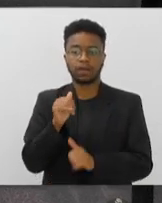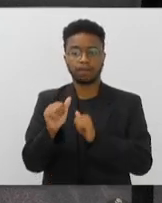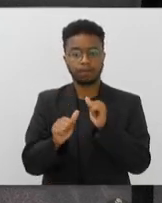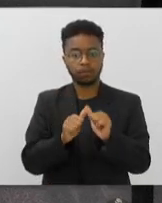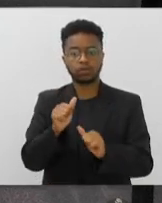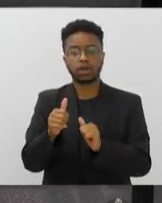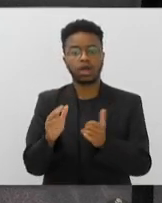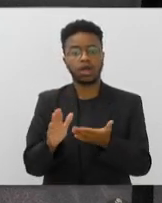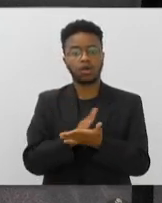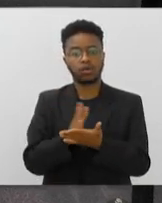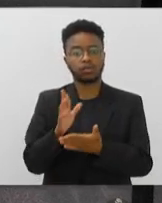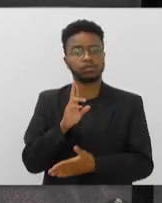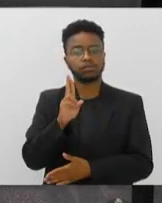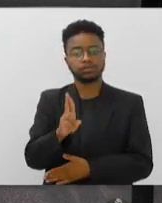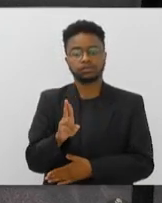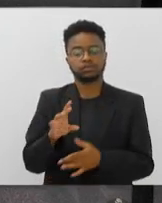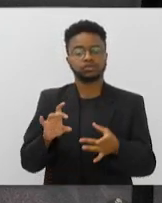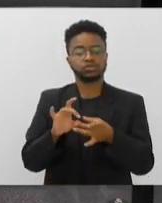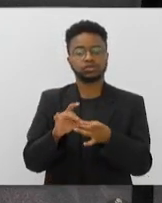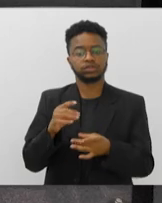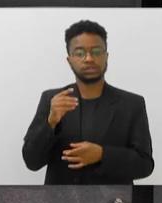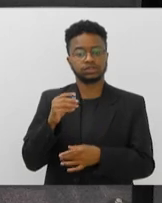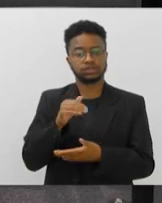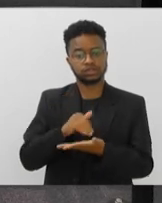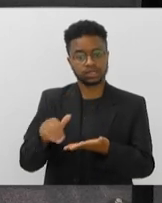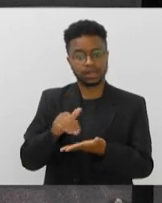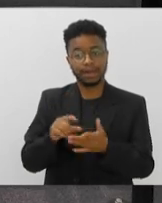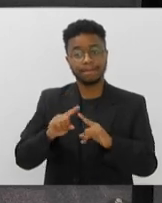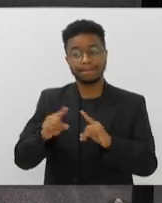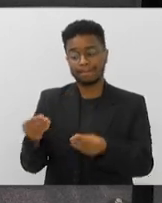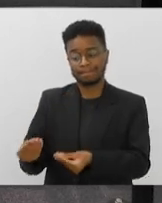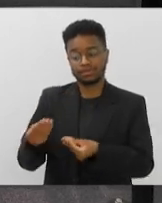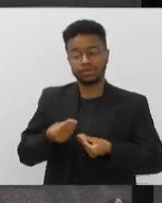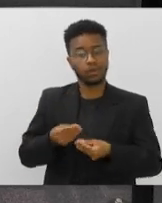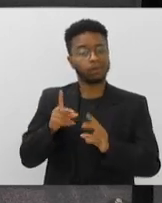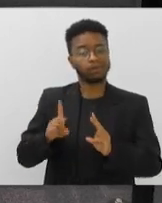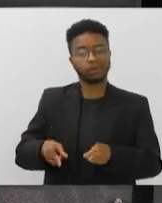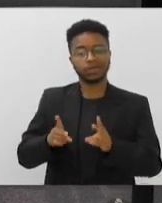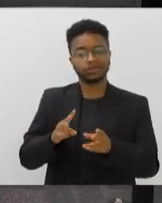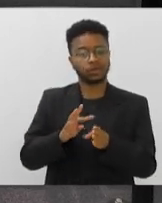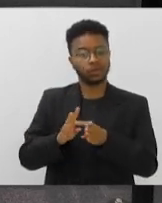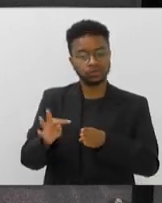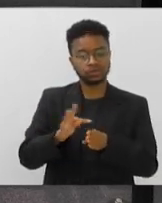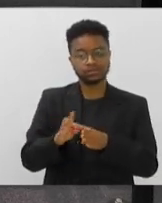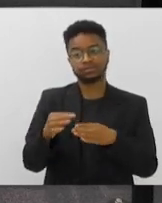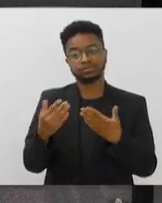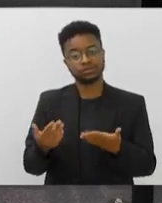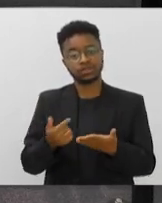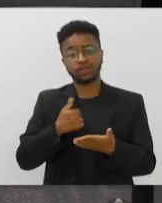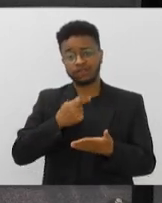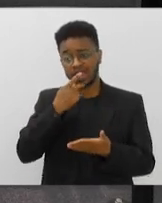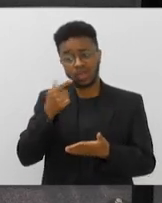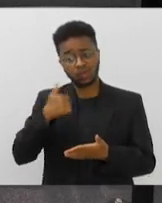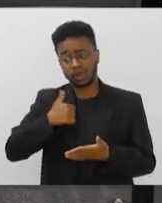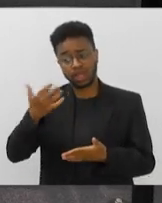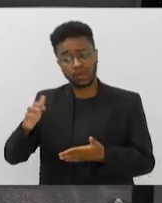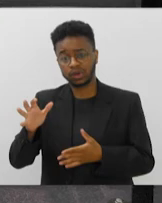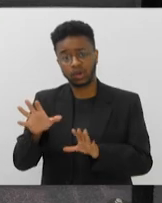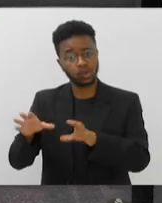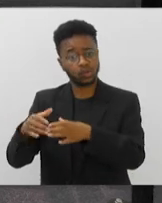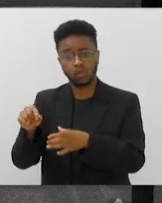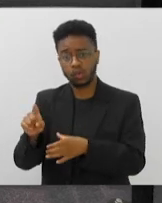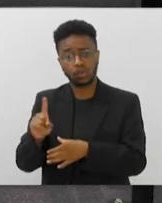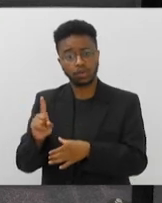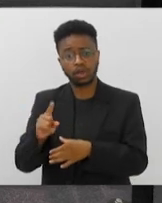algumas representações de secretarias quando me enviaram me enviaram com os mesmos conselheiros e eu tô brigando eu não quero esses eu quero outros porque eles não